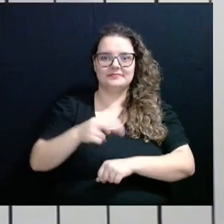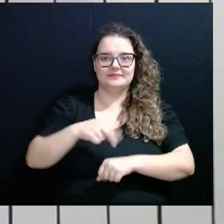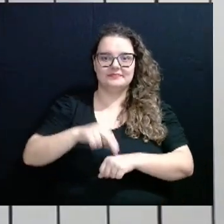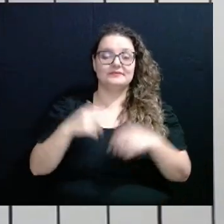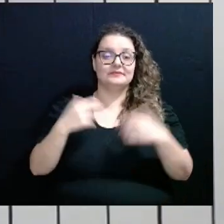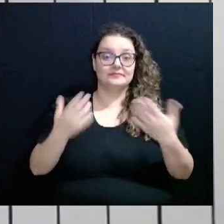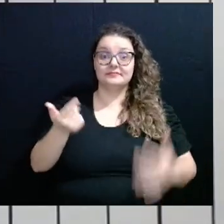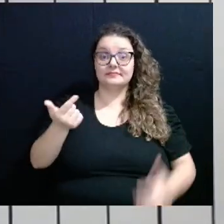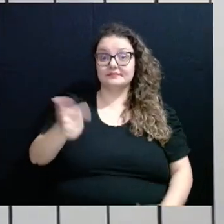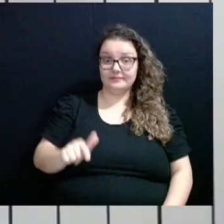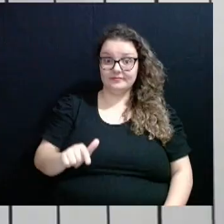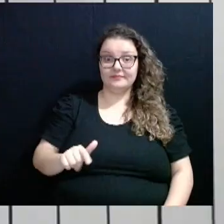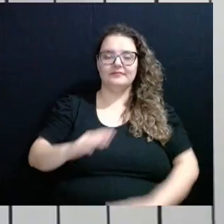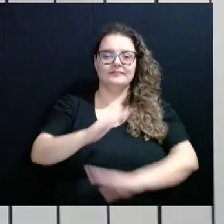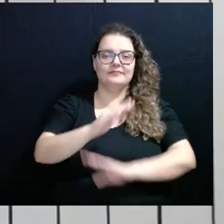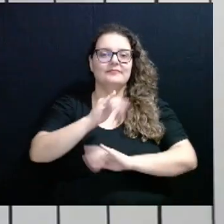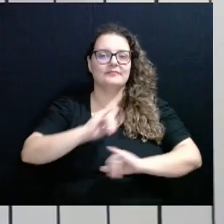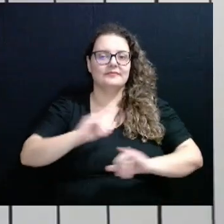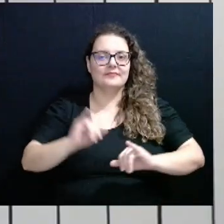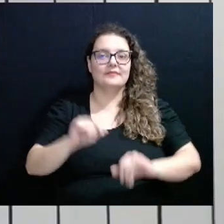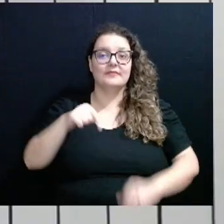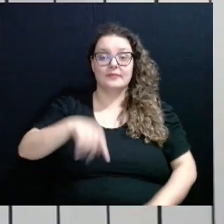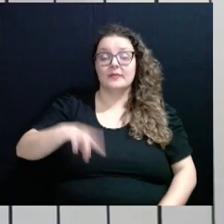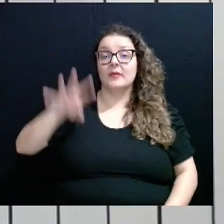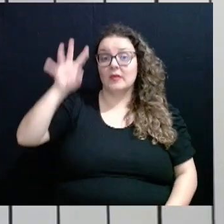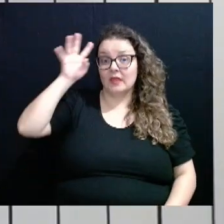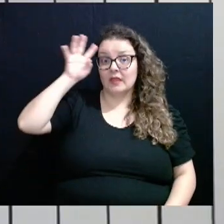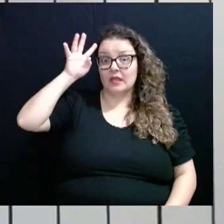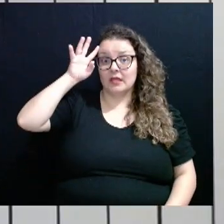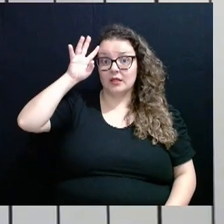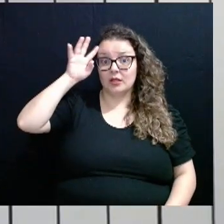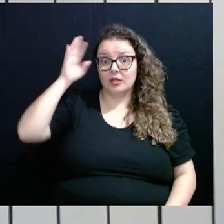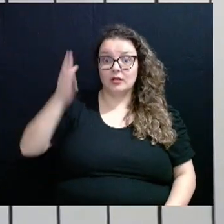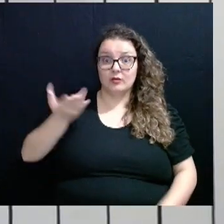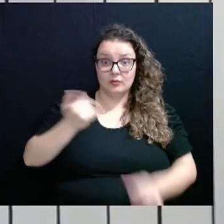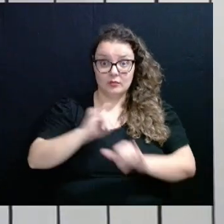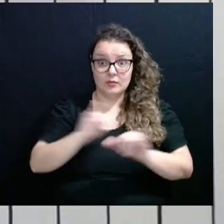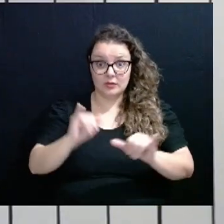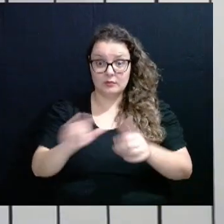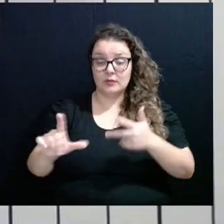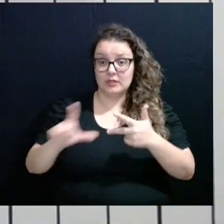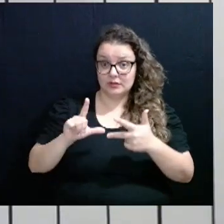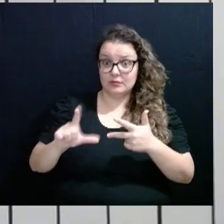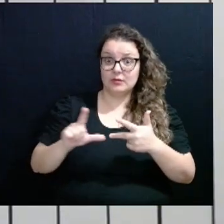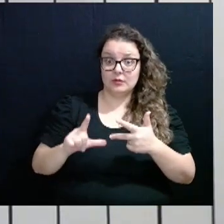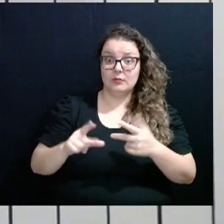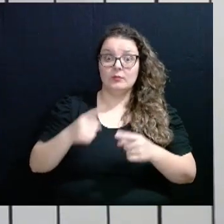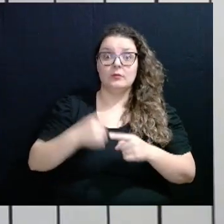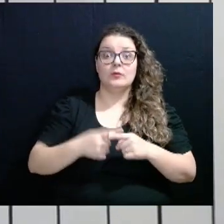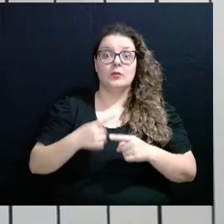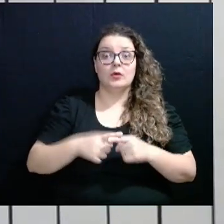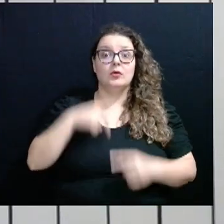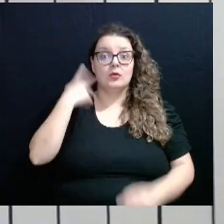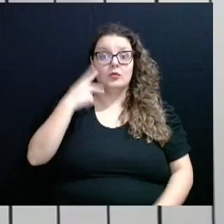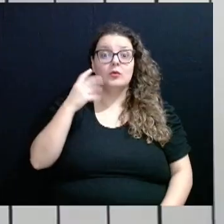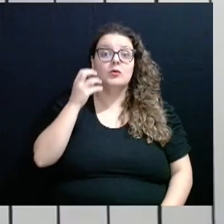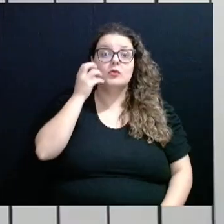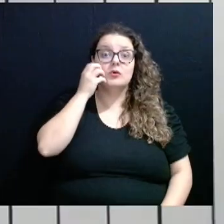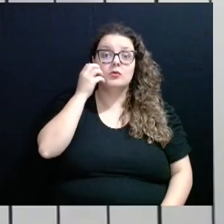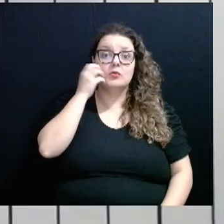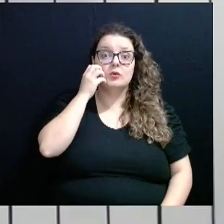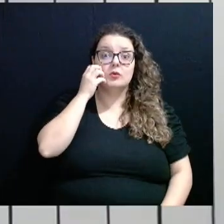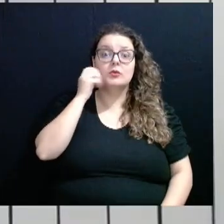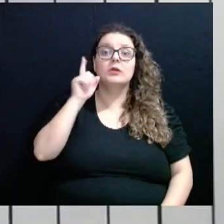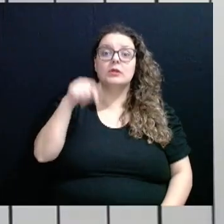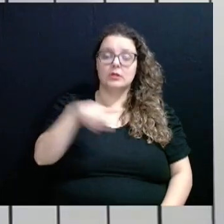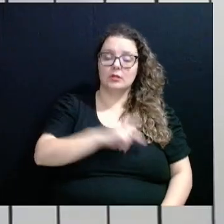com o Jornal Câmara Notícia nesta quarta-feira. Vamos com as notícias do Legislativo, porque o vereador Igor Diego, que é o presidente